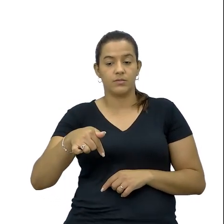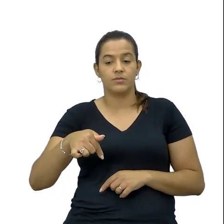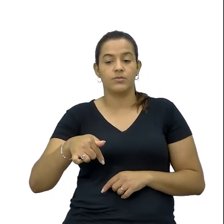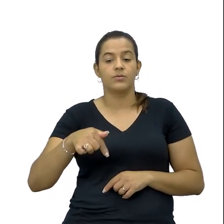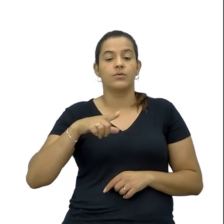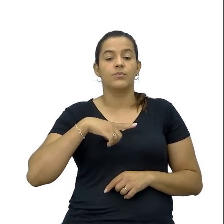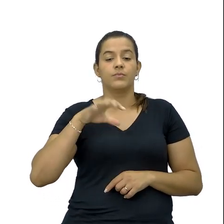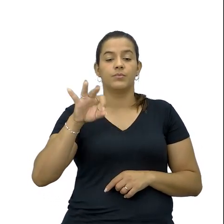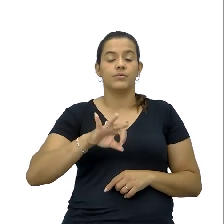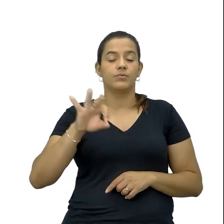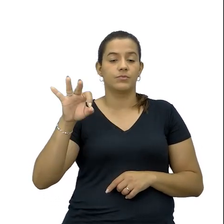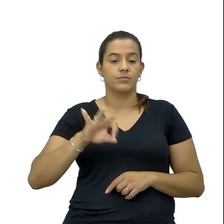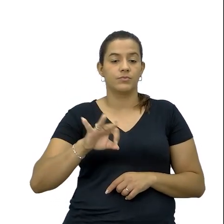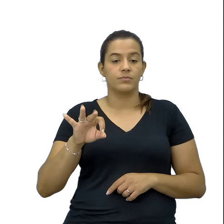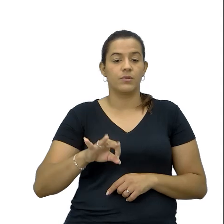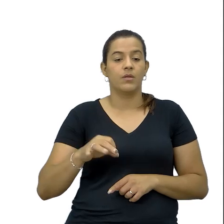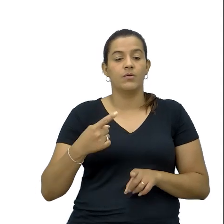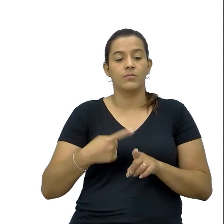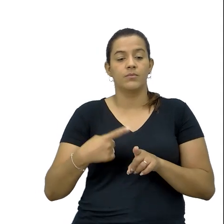aqui a gente tem